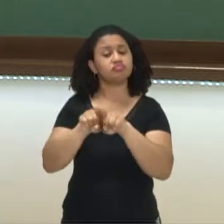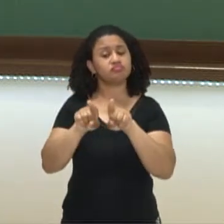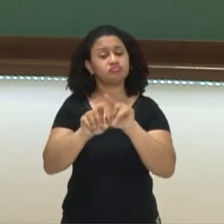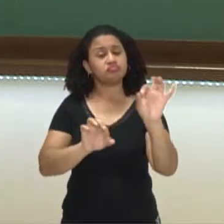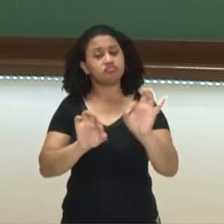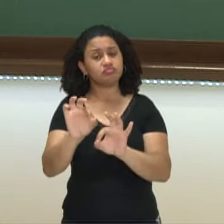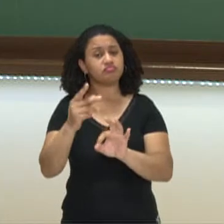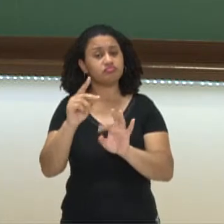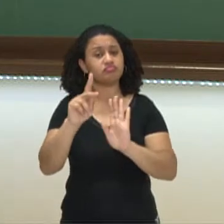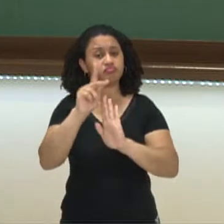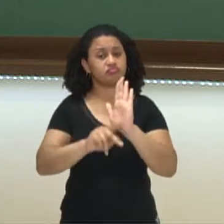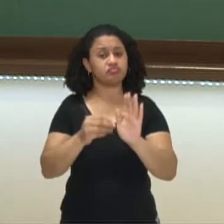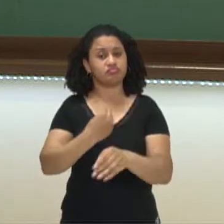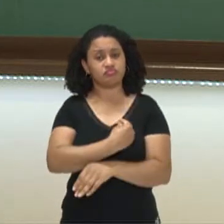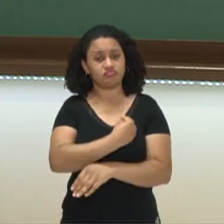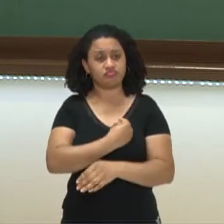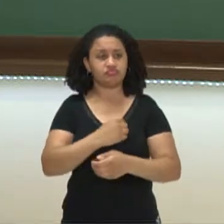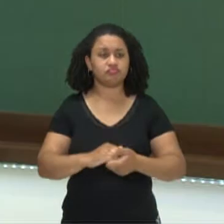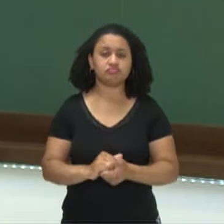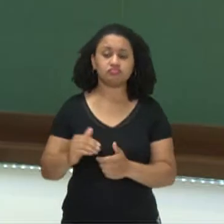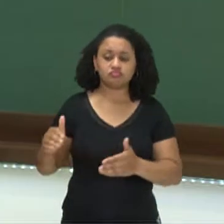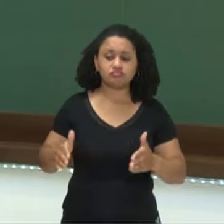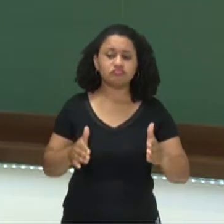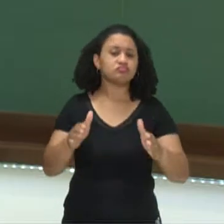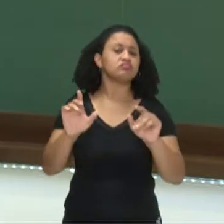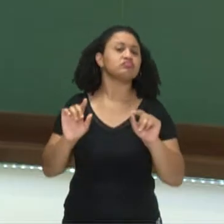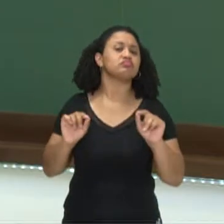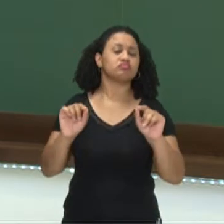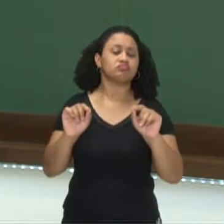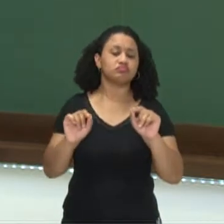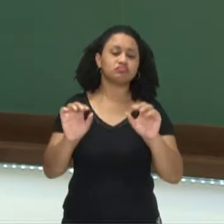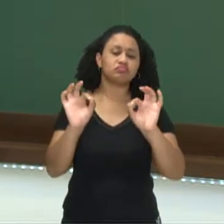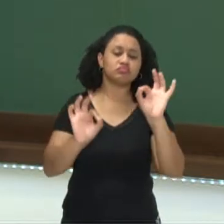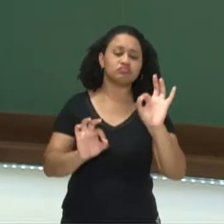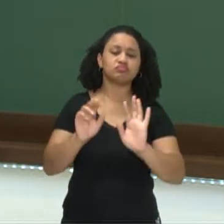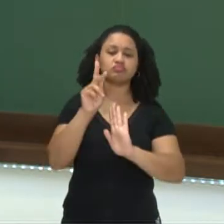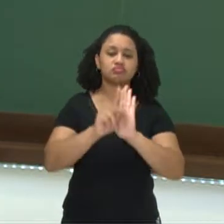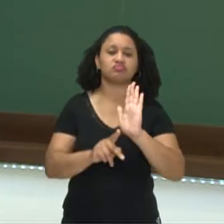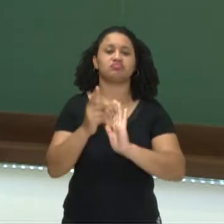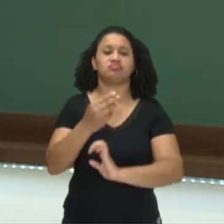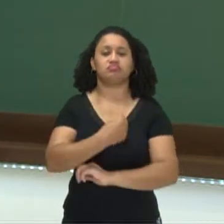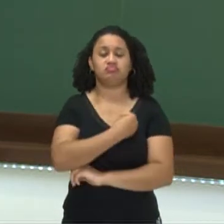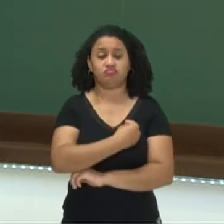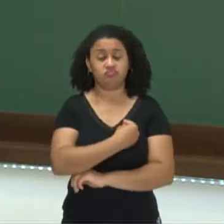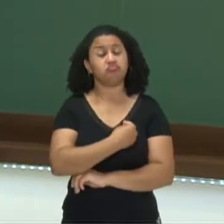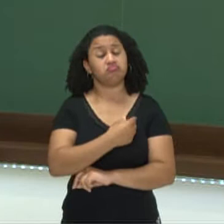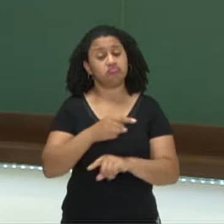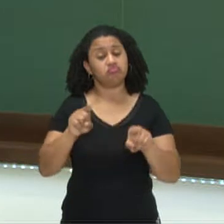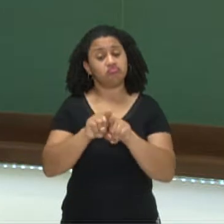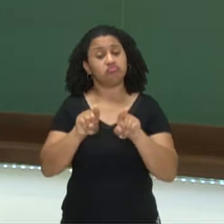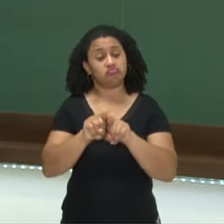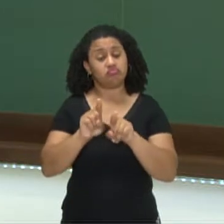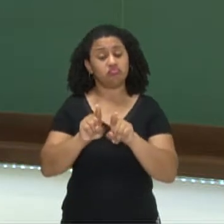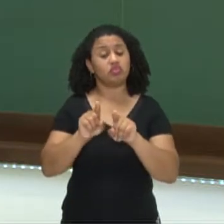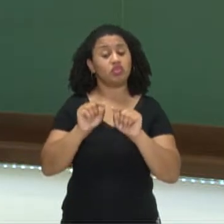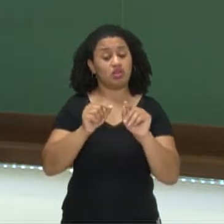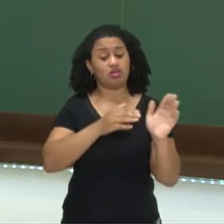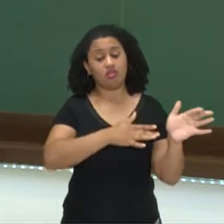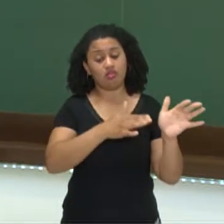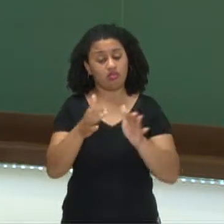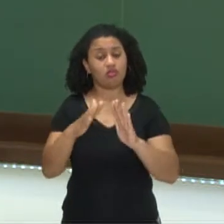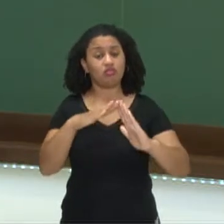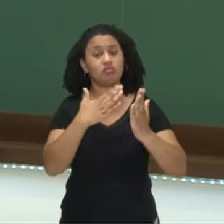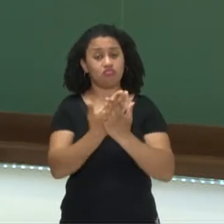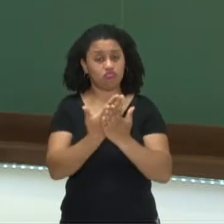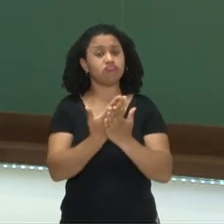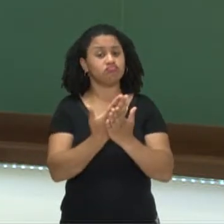seu projeto de vida. Esse caminho, certamente, para montar o seu plano de vida, passa pela escola. Passa por uma